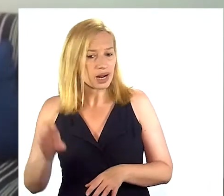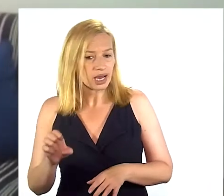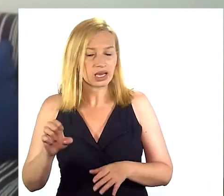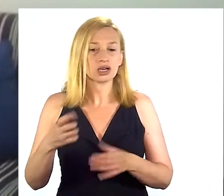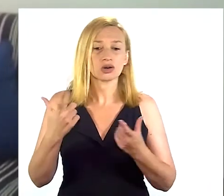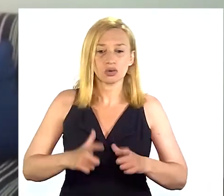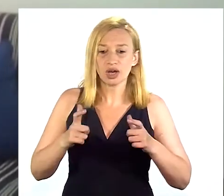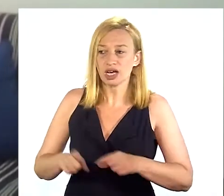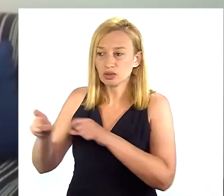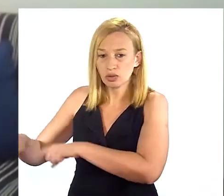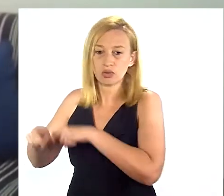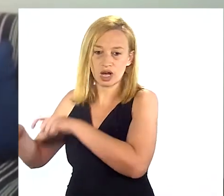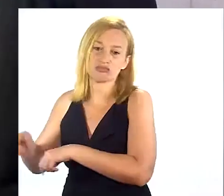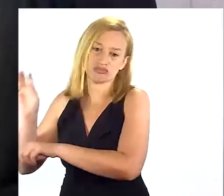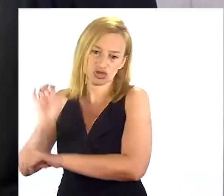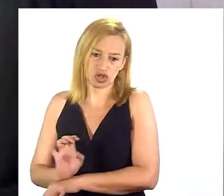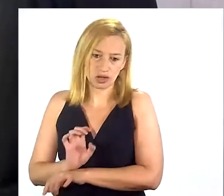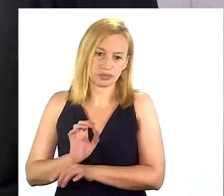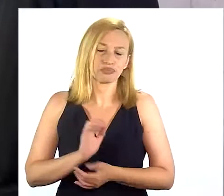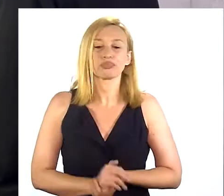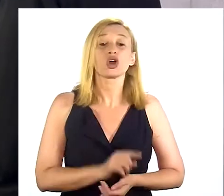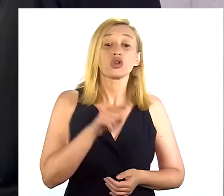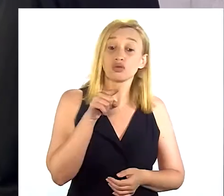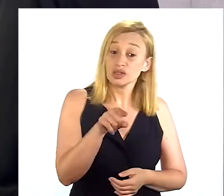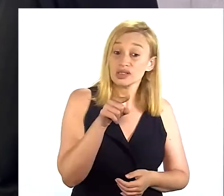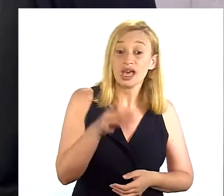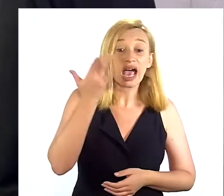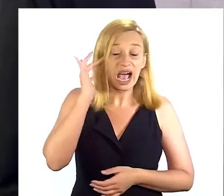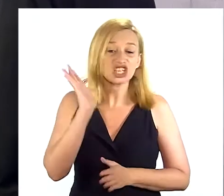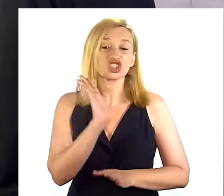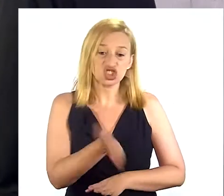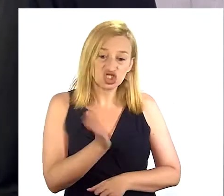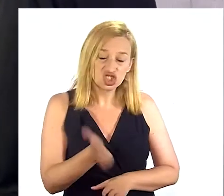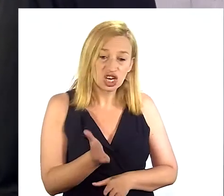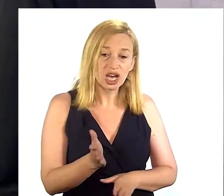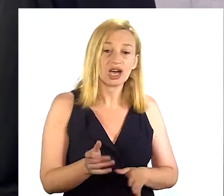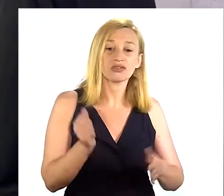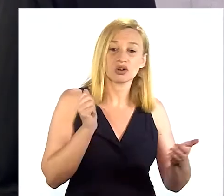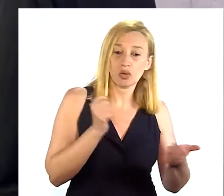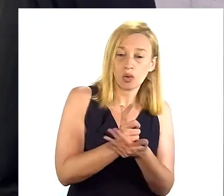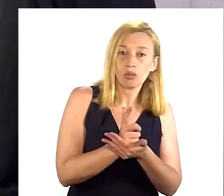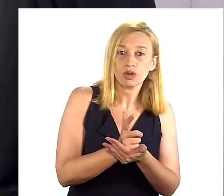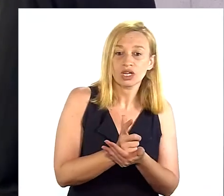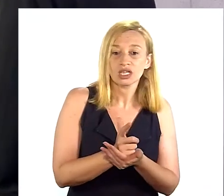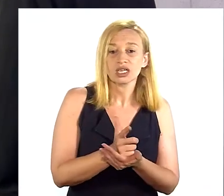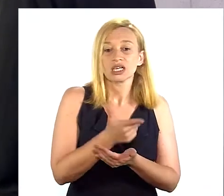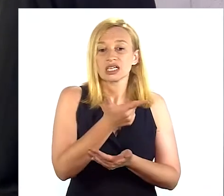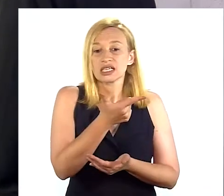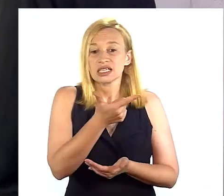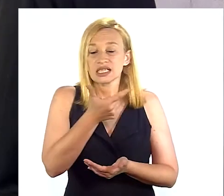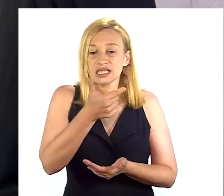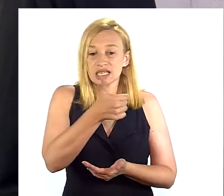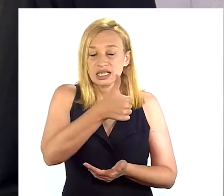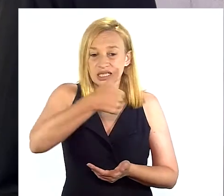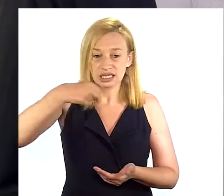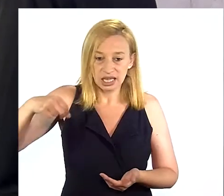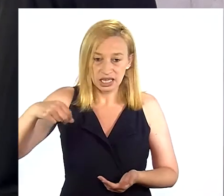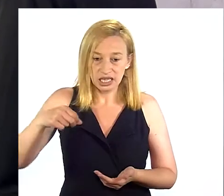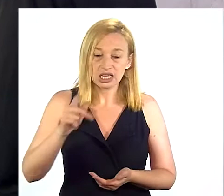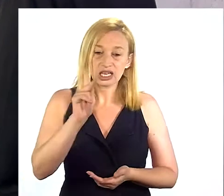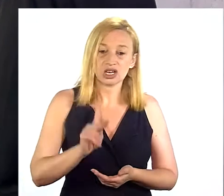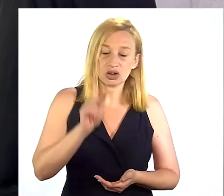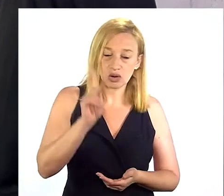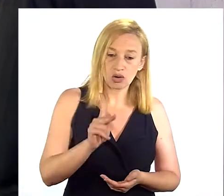SEBRAE em propriedades rurais no interior do estado. Quando você acha que já foi feita uma compra de